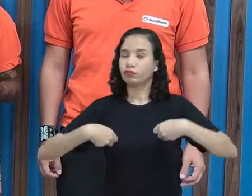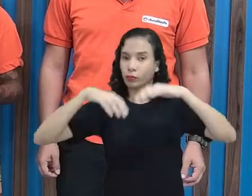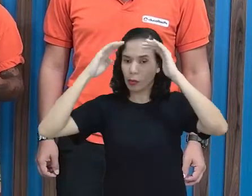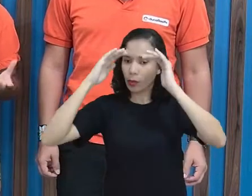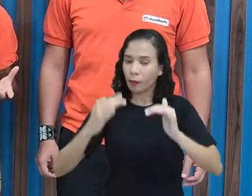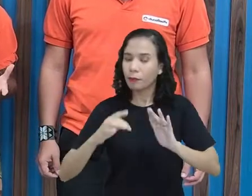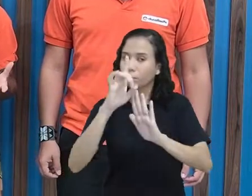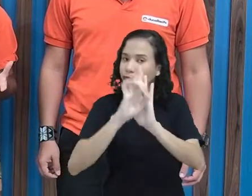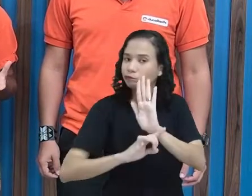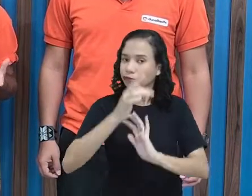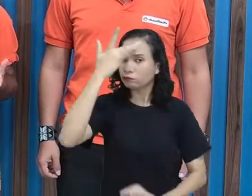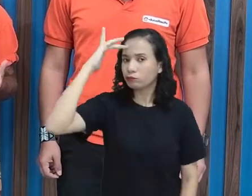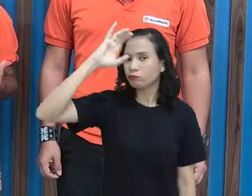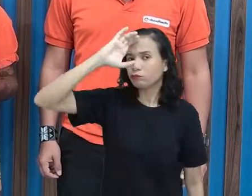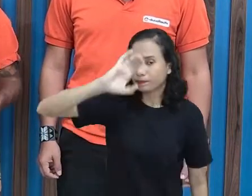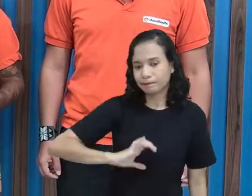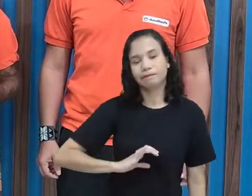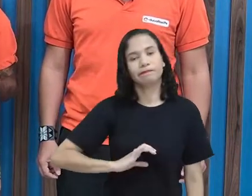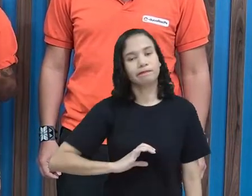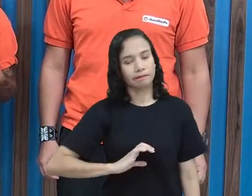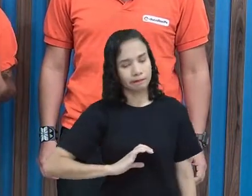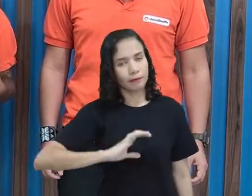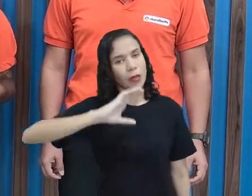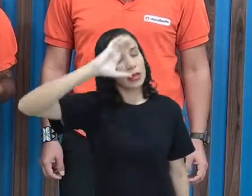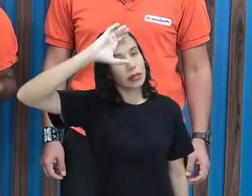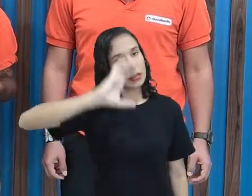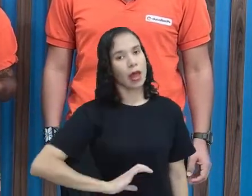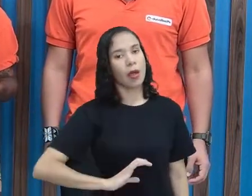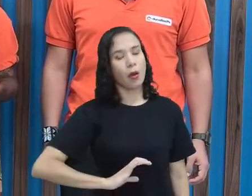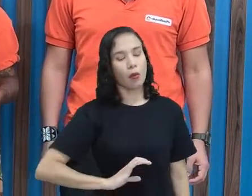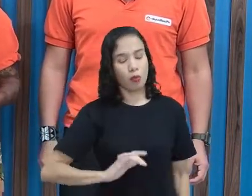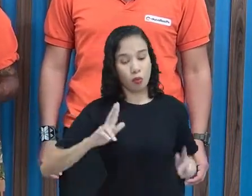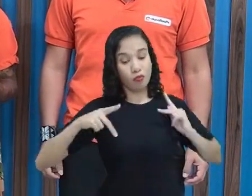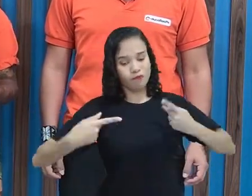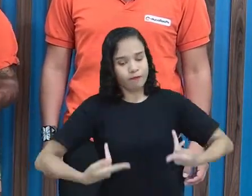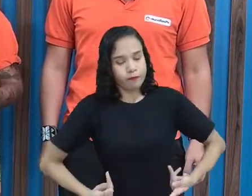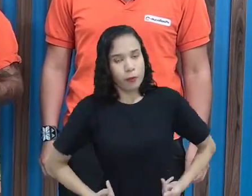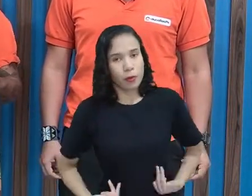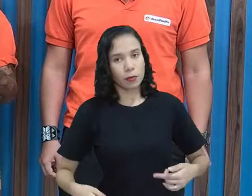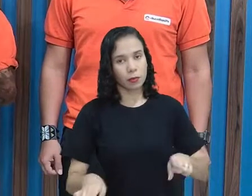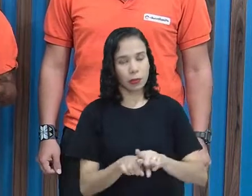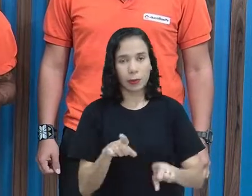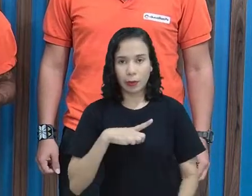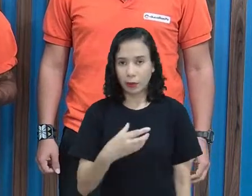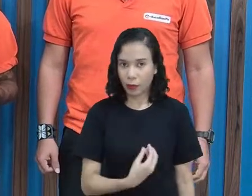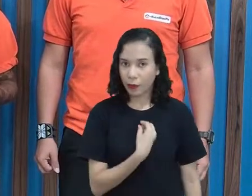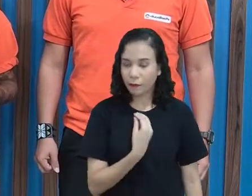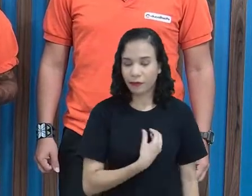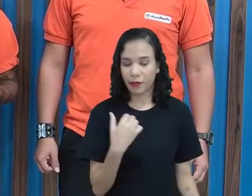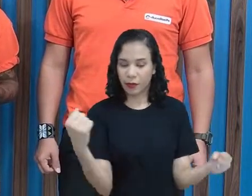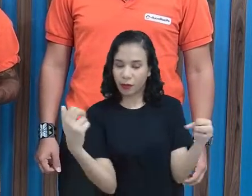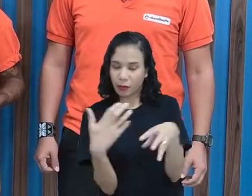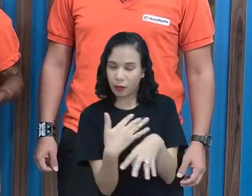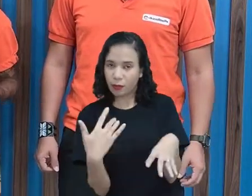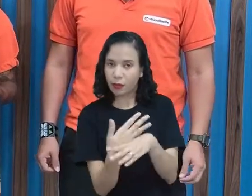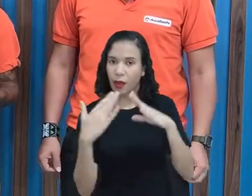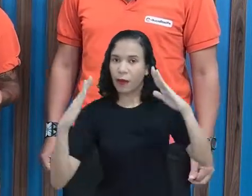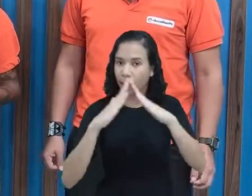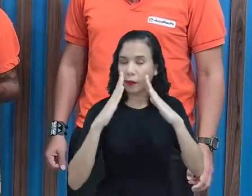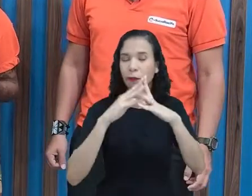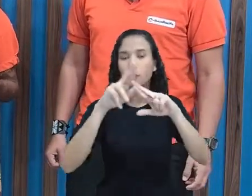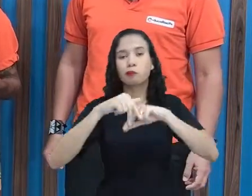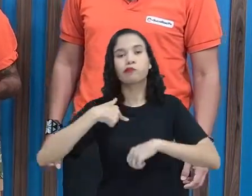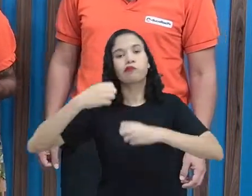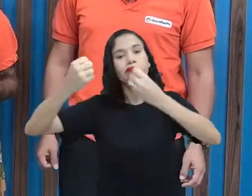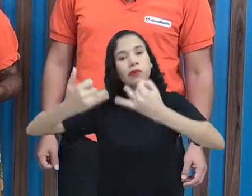direitos enquanto cidadãos. Está sendo respeitados os direitos, não apenas humanos, mas direito de habitar aquela cidade. Então, falar nesse